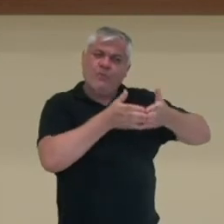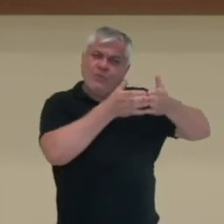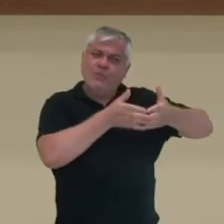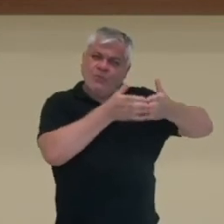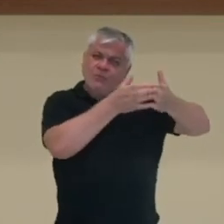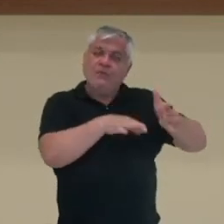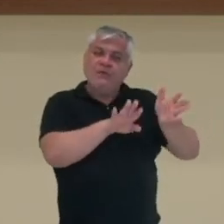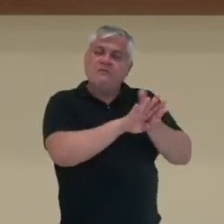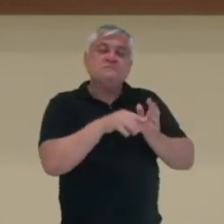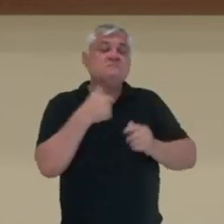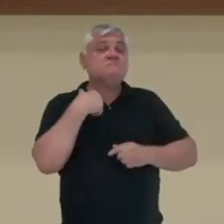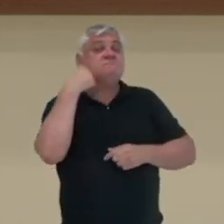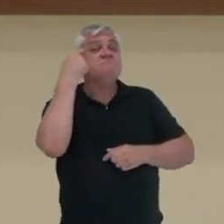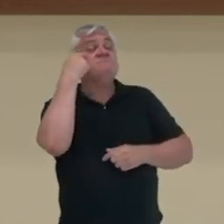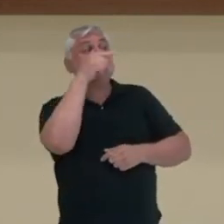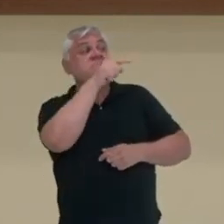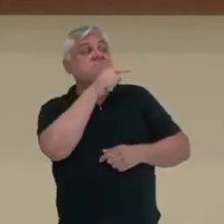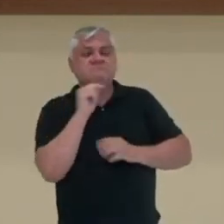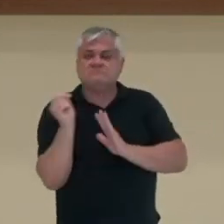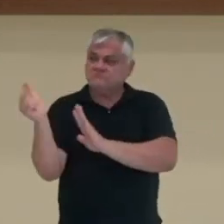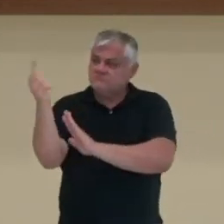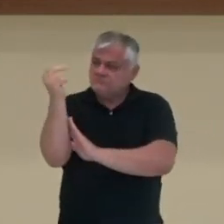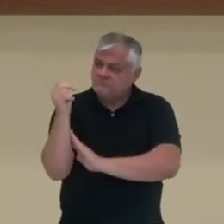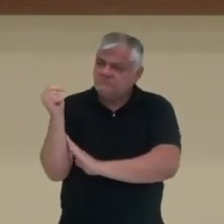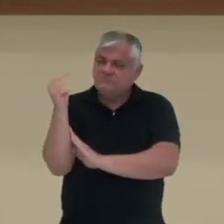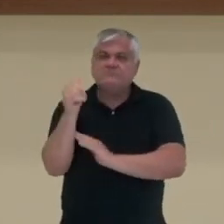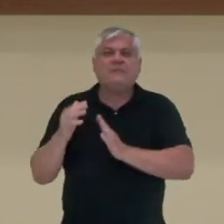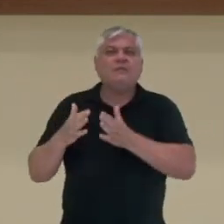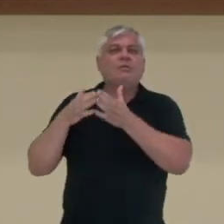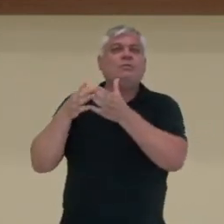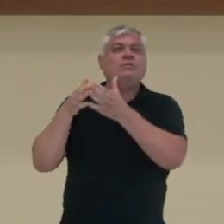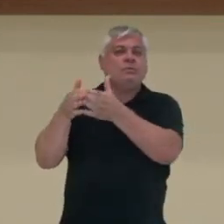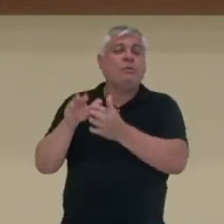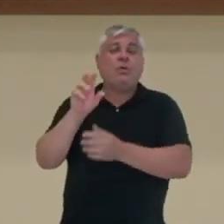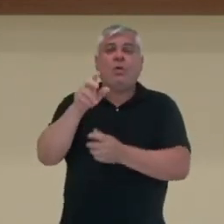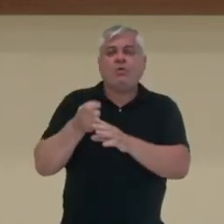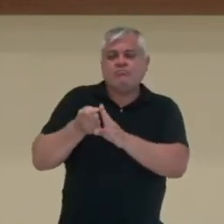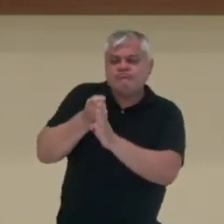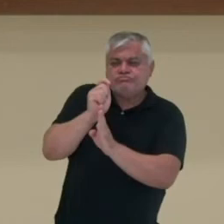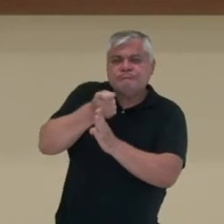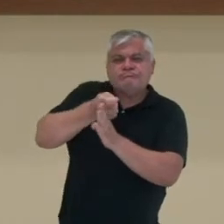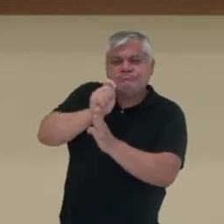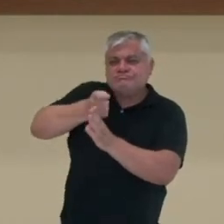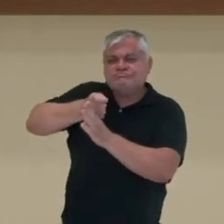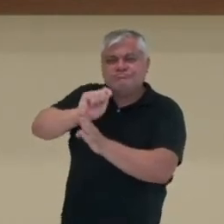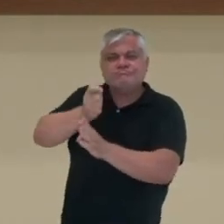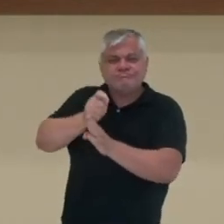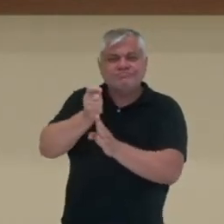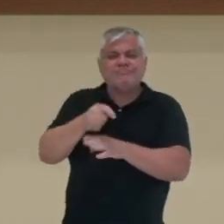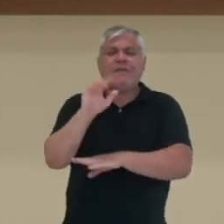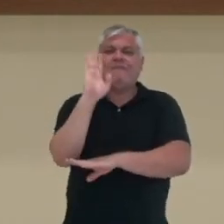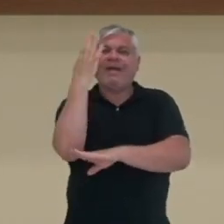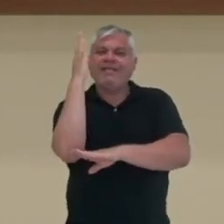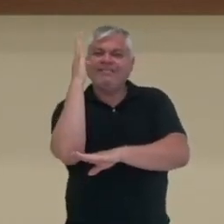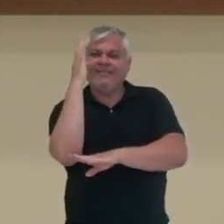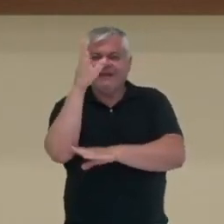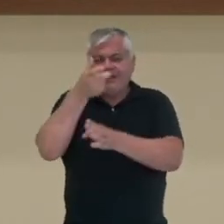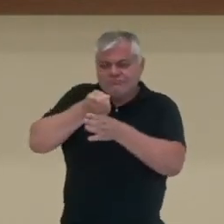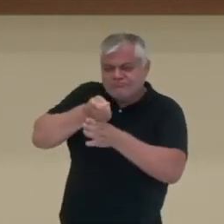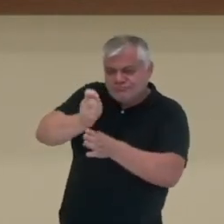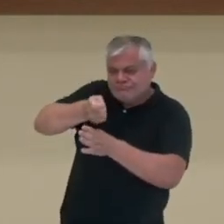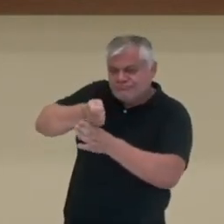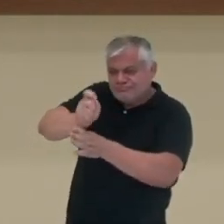vai reproduzir barcos, não em pintura, mas o objeto, o barco mesmo,